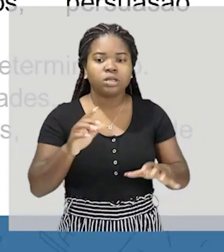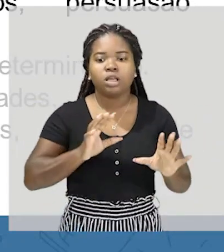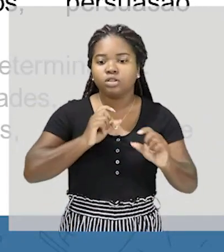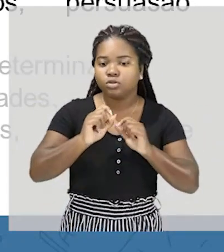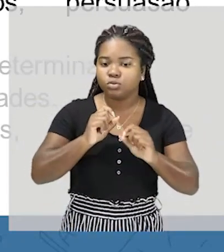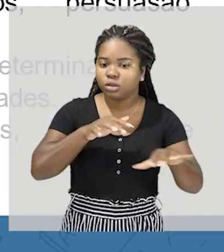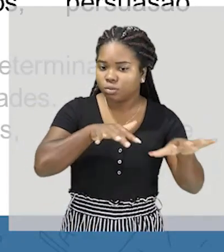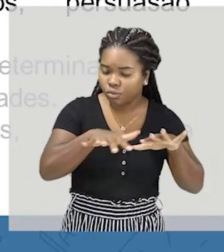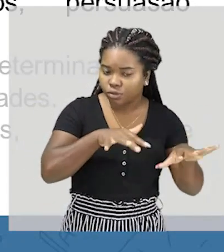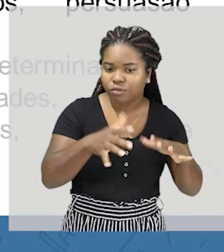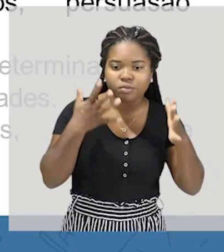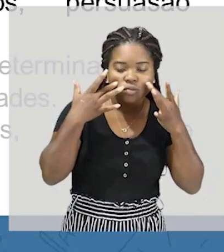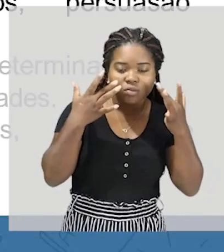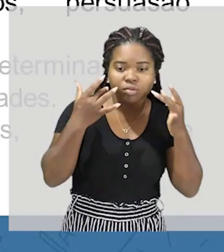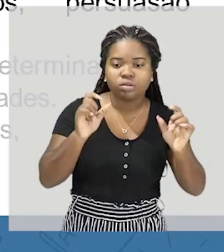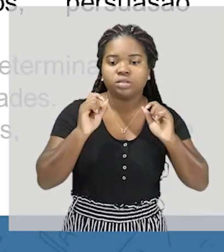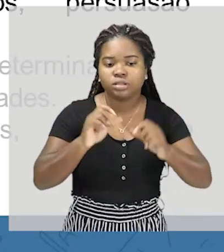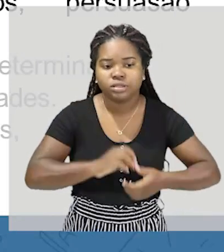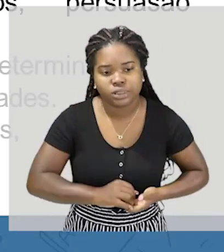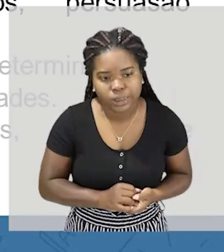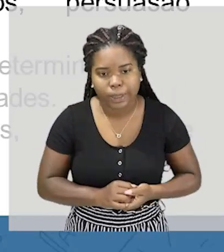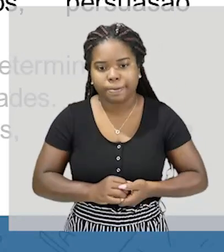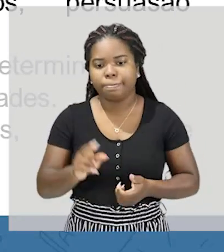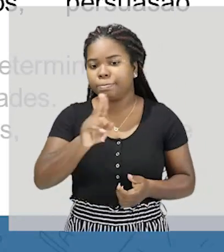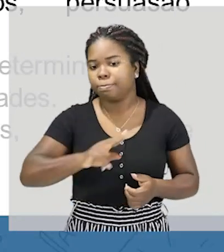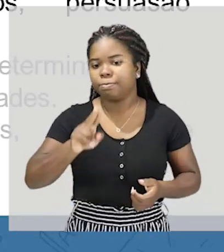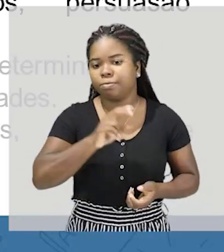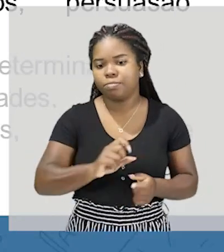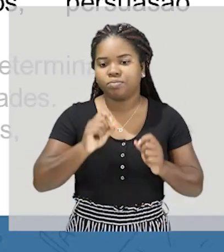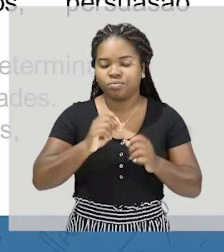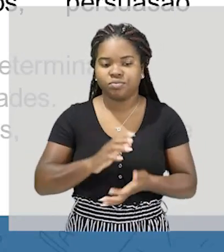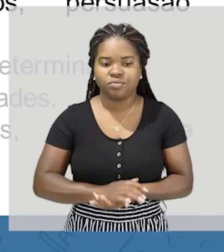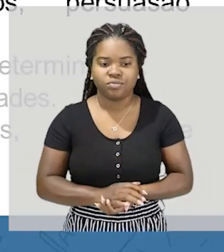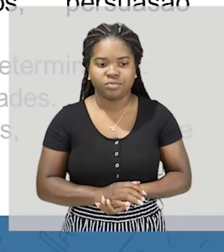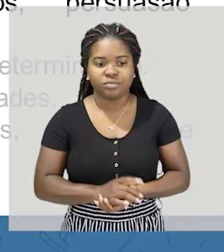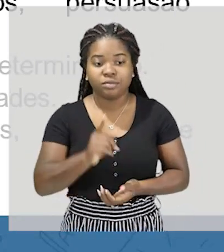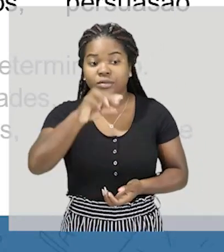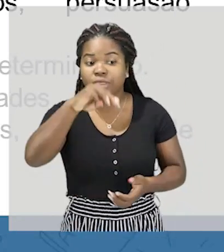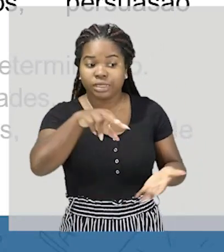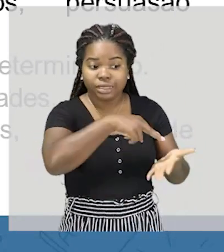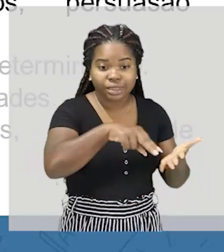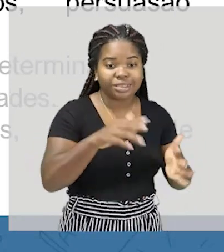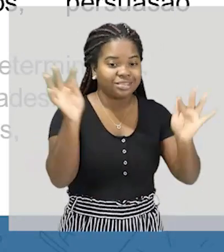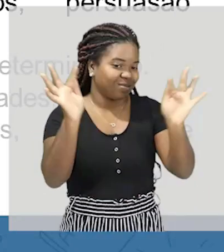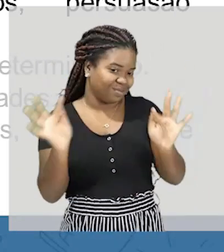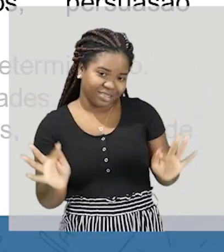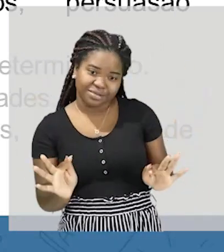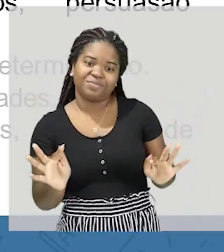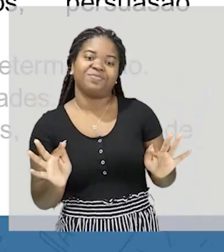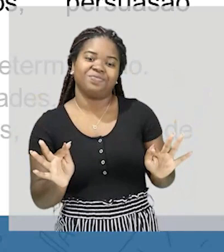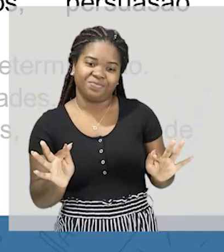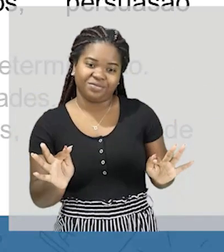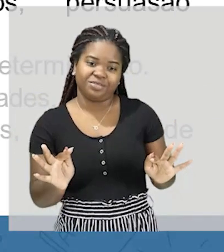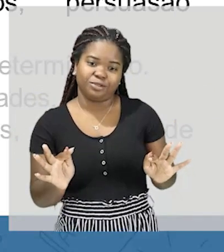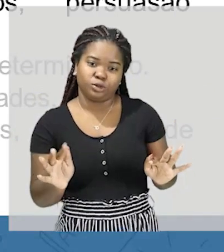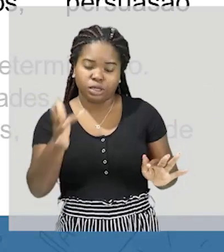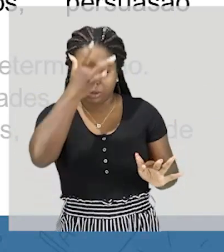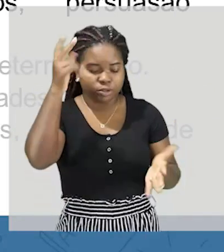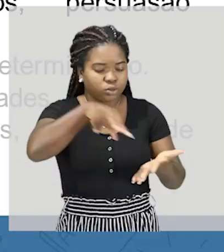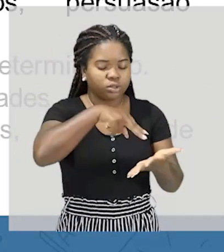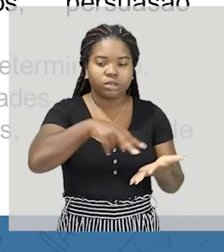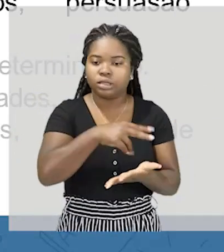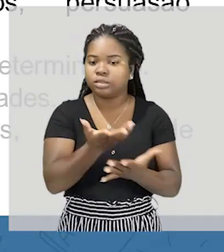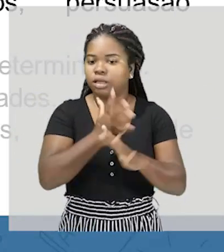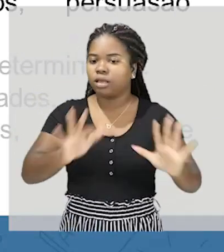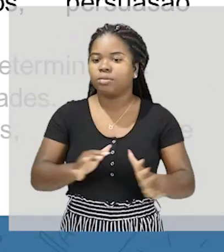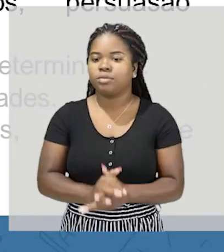teatrais, artísticas, que a gente utiliza muito no teatro, que eu brinco. Quem dança é feliz. Que a pessoa termina de dançar, ela está assim,